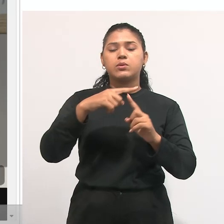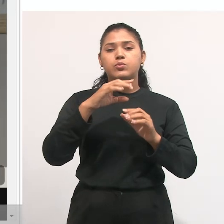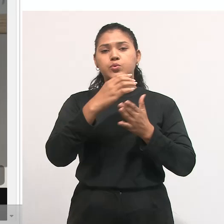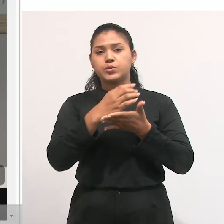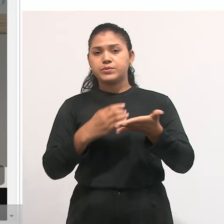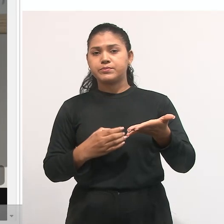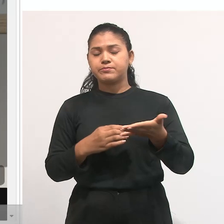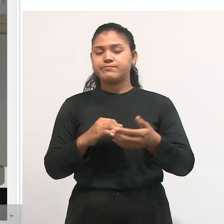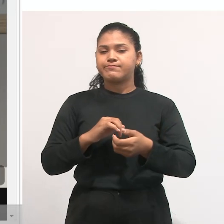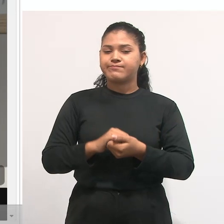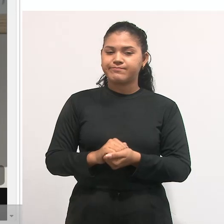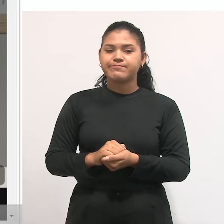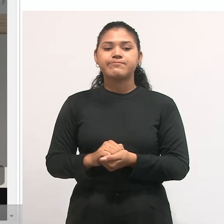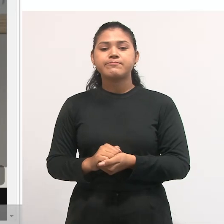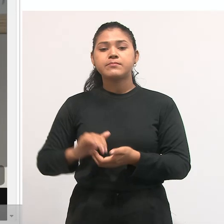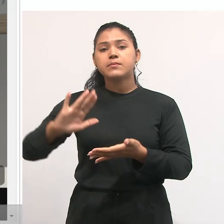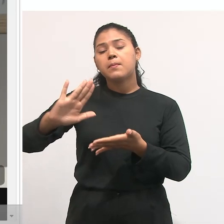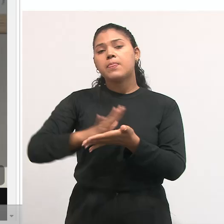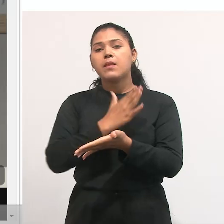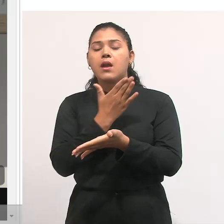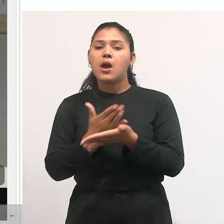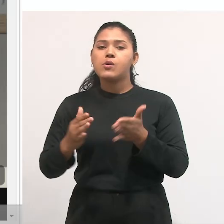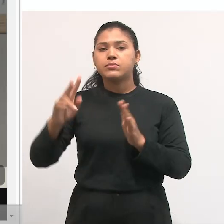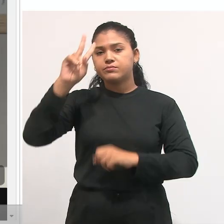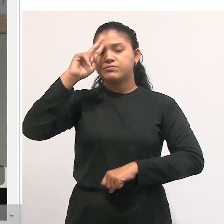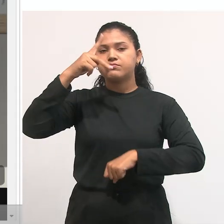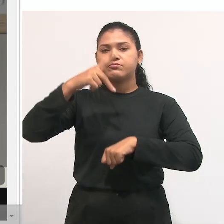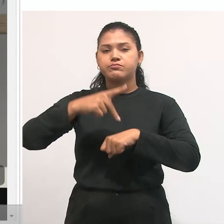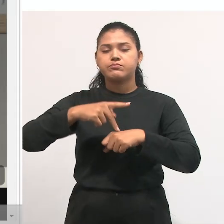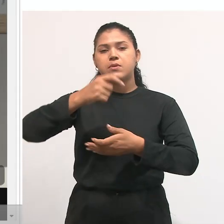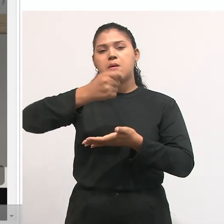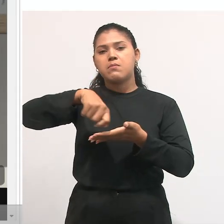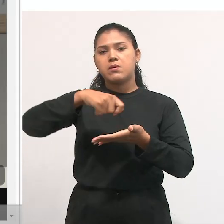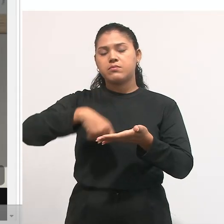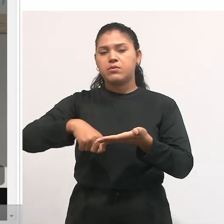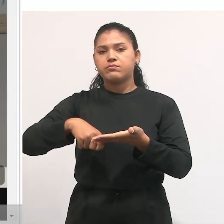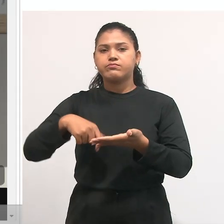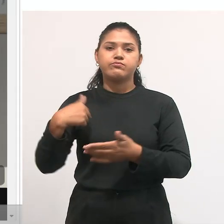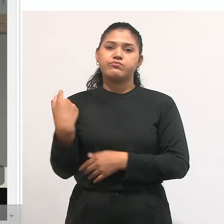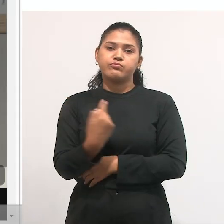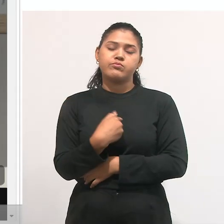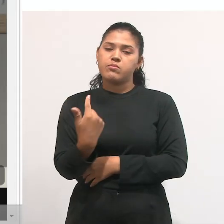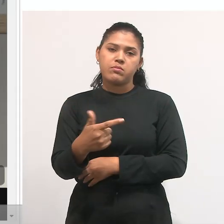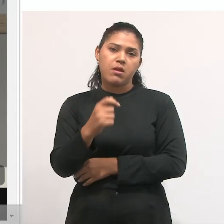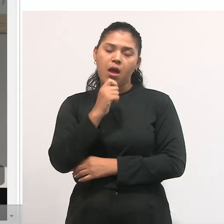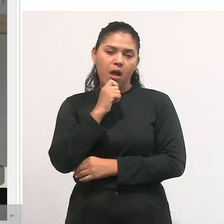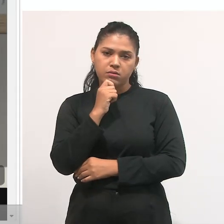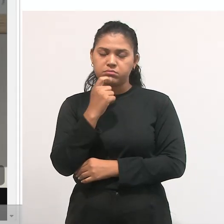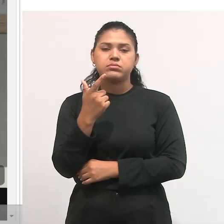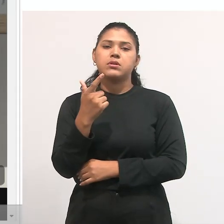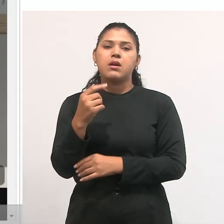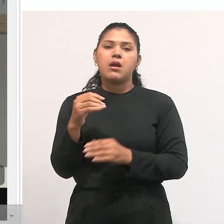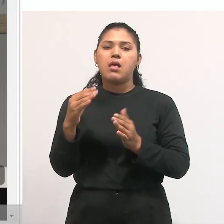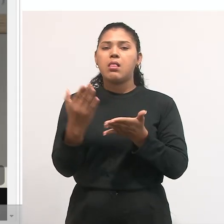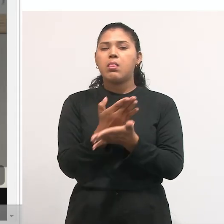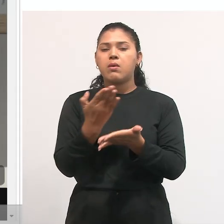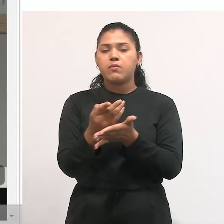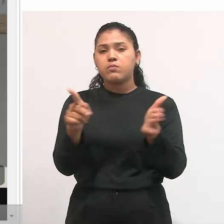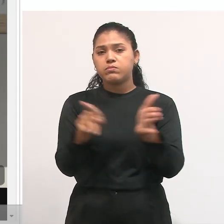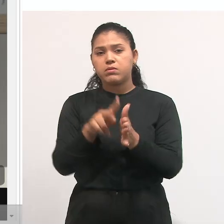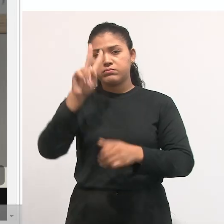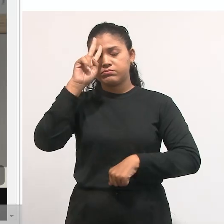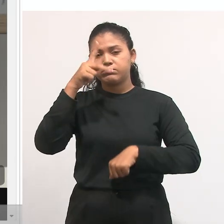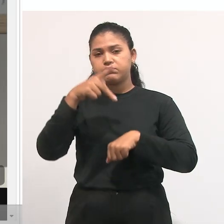aqui estão alguns autores, nós não temos esses autores na biblioteca disponíveis ainda, mas são autores